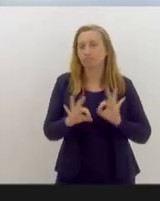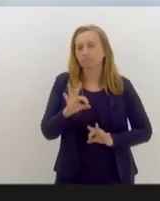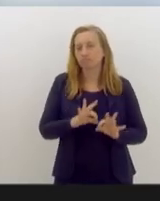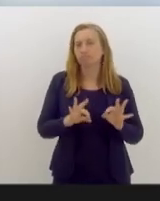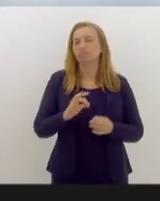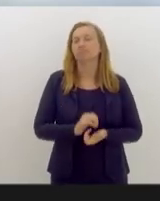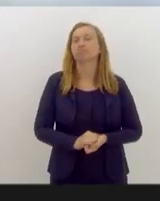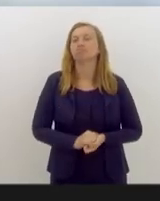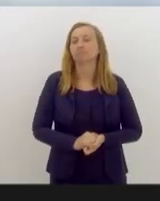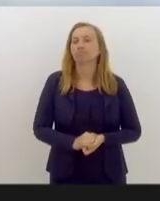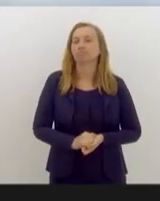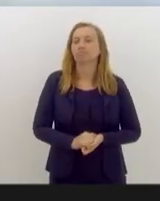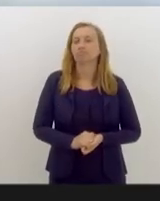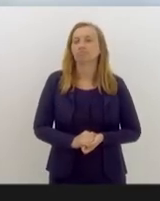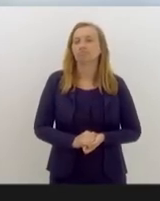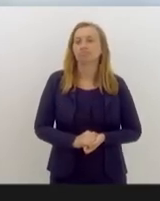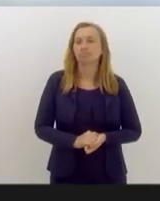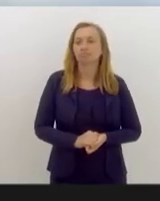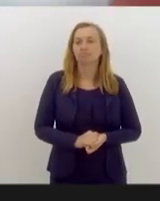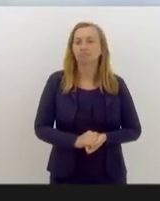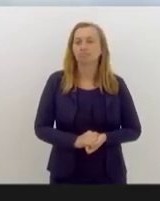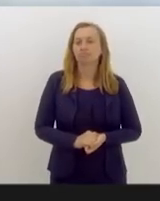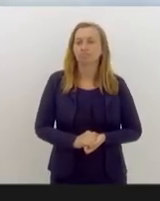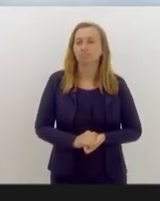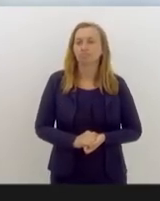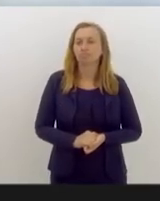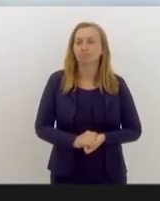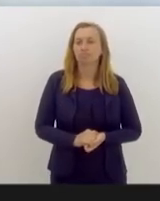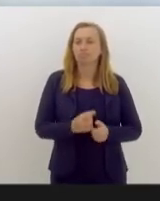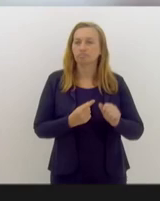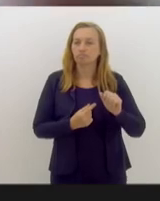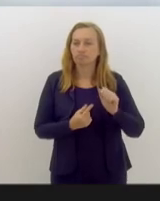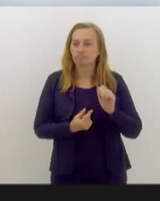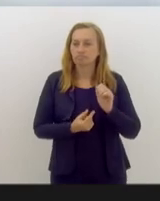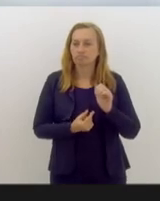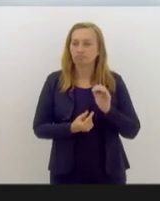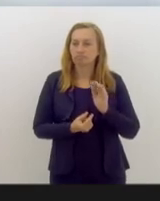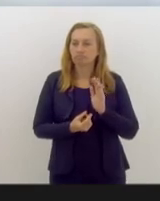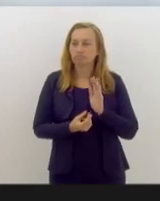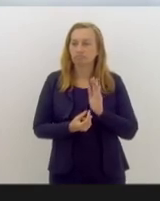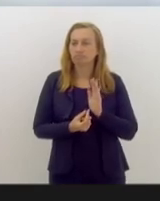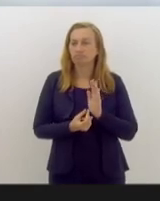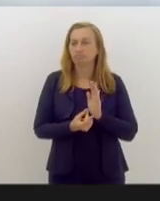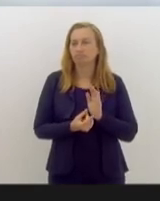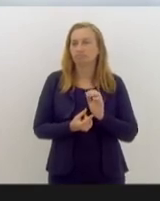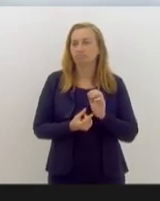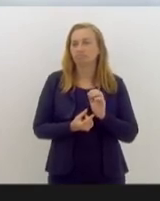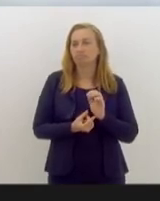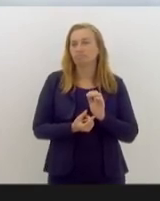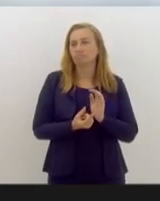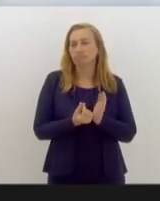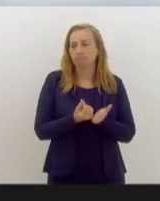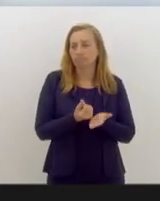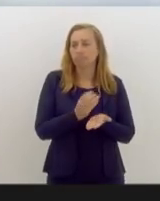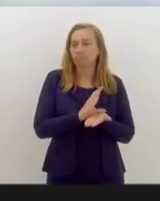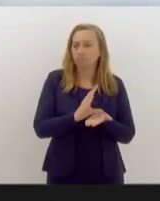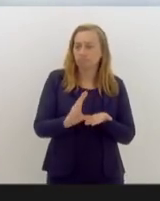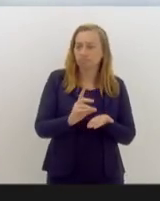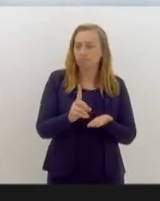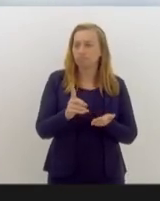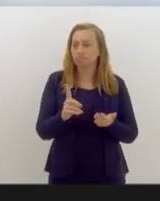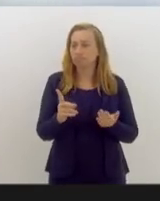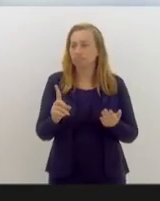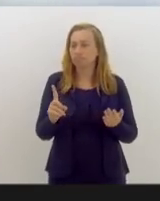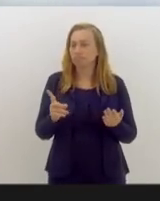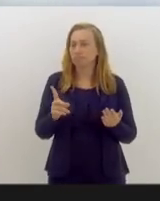que as dotações orçamentárias vão ser compatíveis, né, para assegurar as metas e estratégias